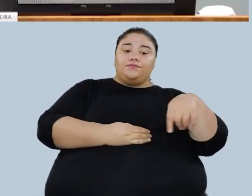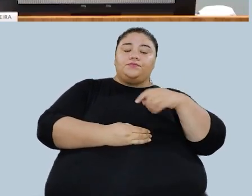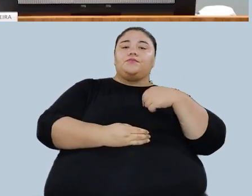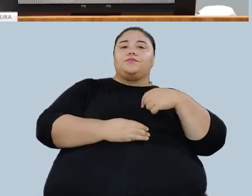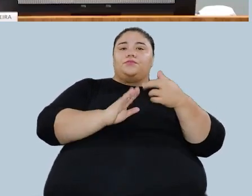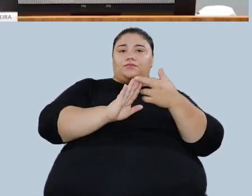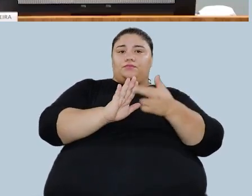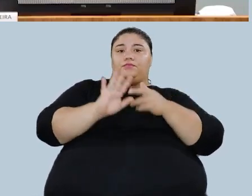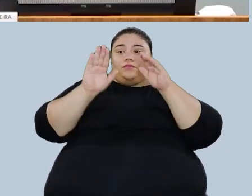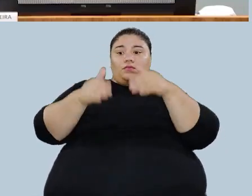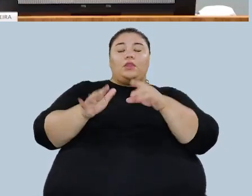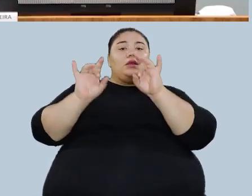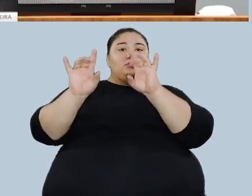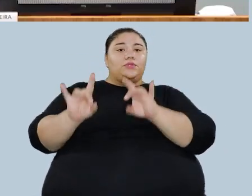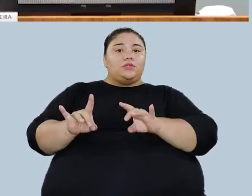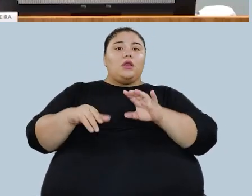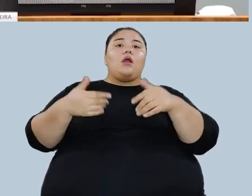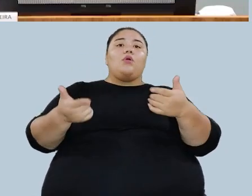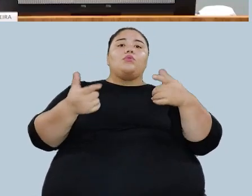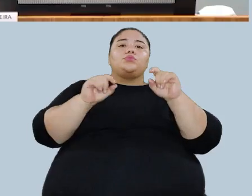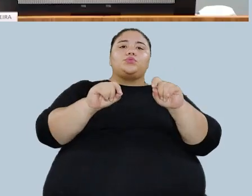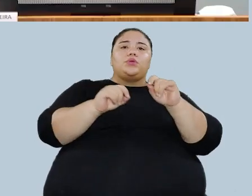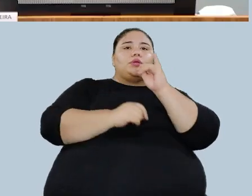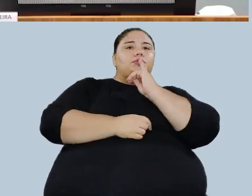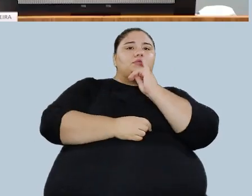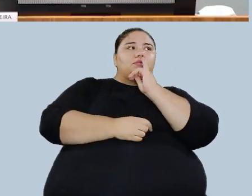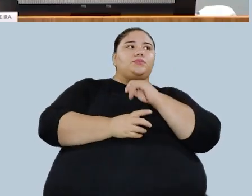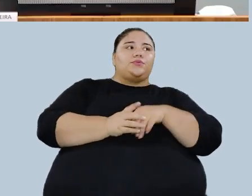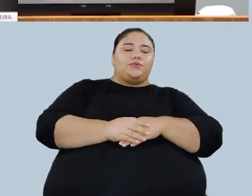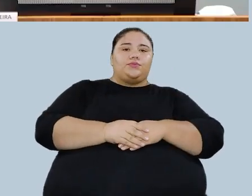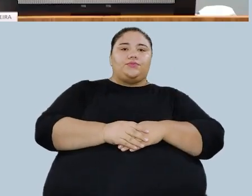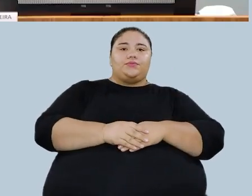nós temos aí um regime especial, onde